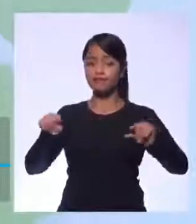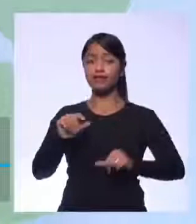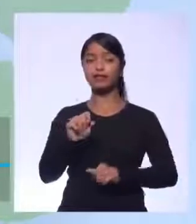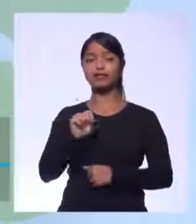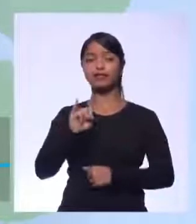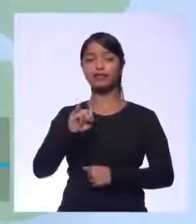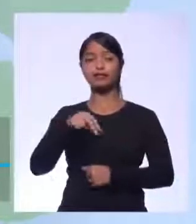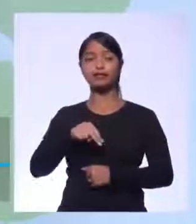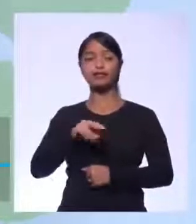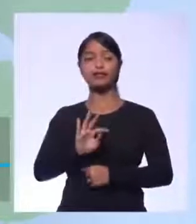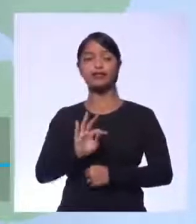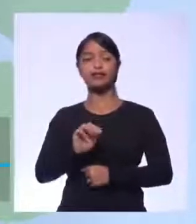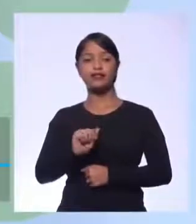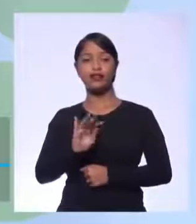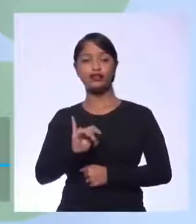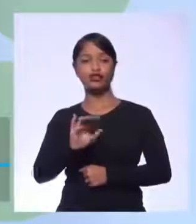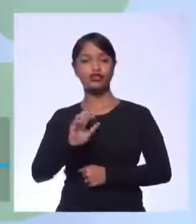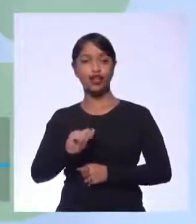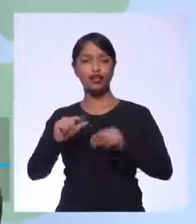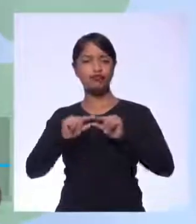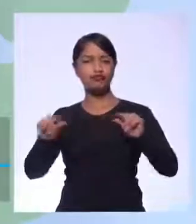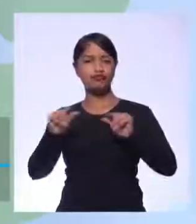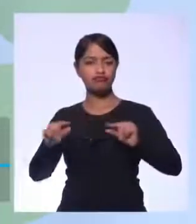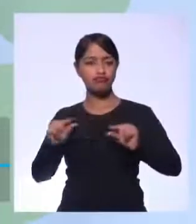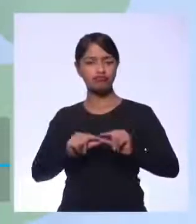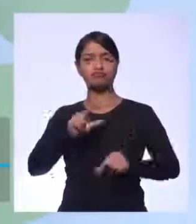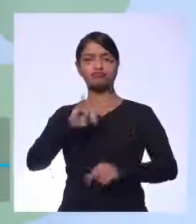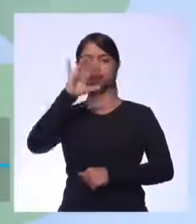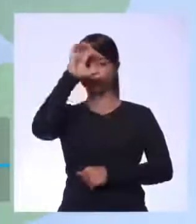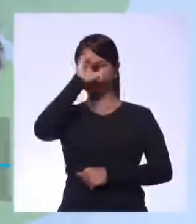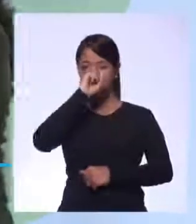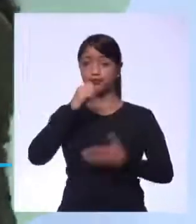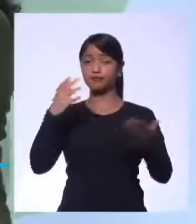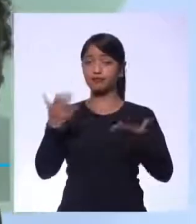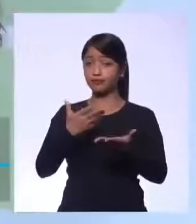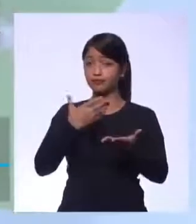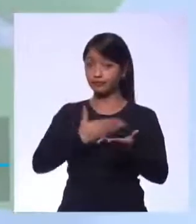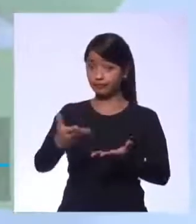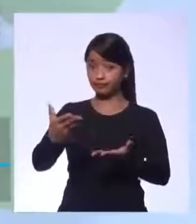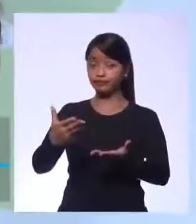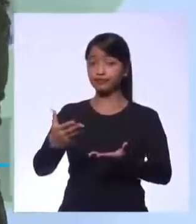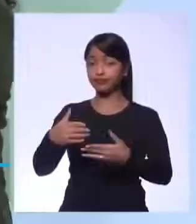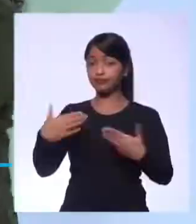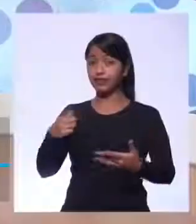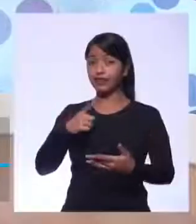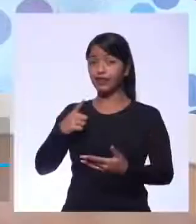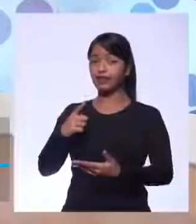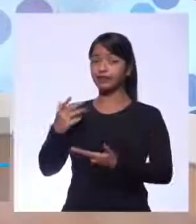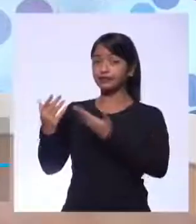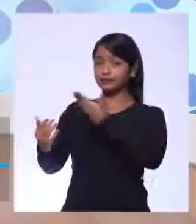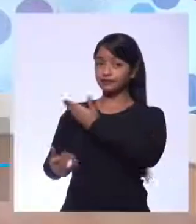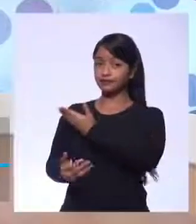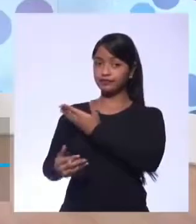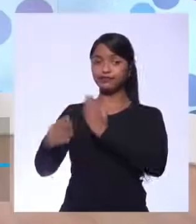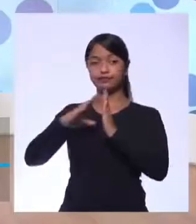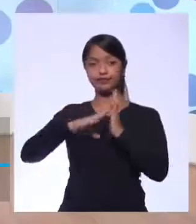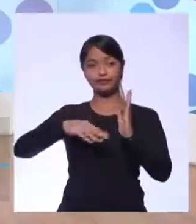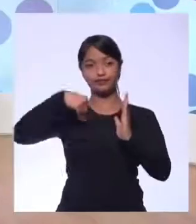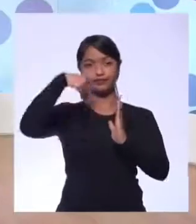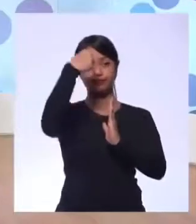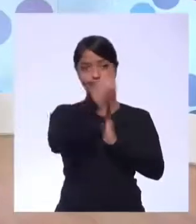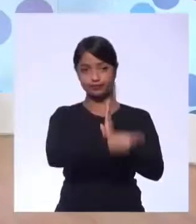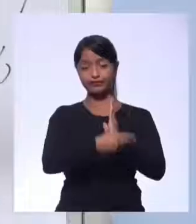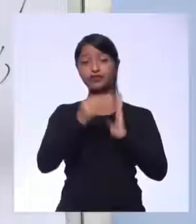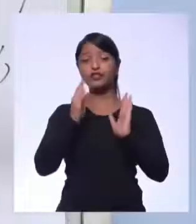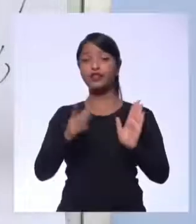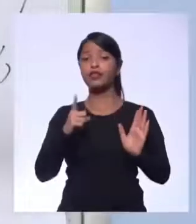começar por diferenciar frase de oração. E aí eu trouxe aqui na minha lousa, né? Se eu fosse escrever, a gente não ia conseguir dar